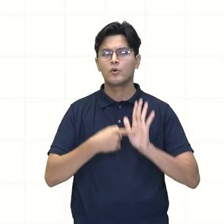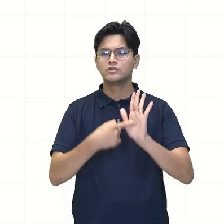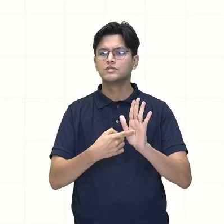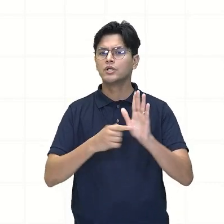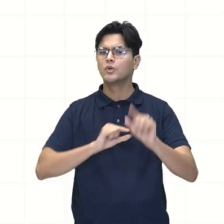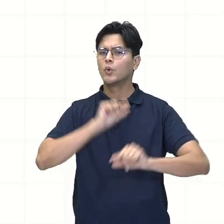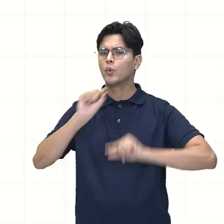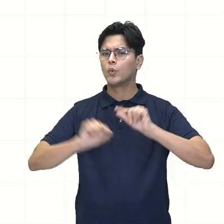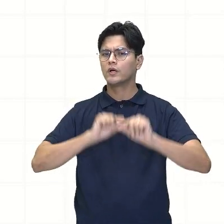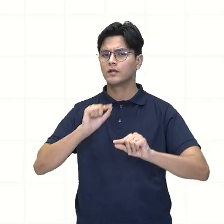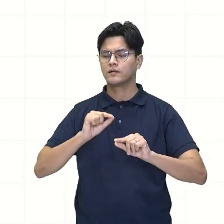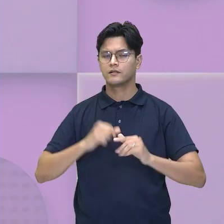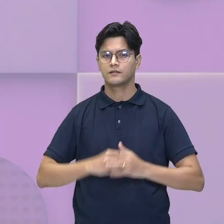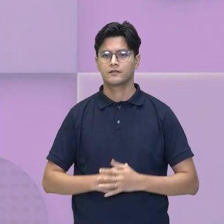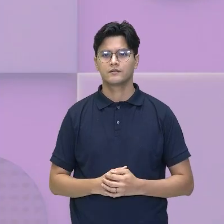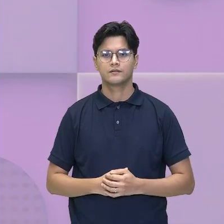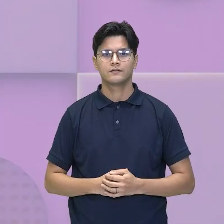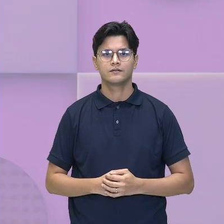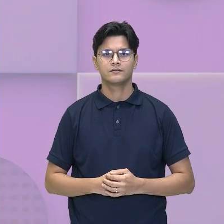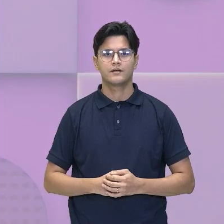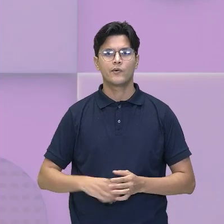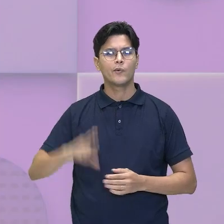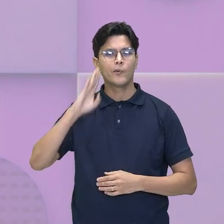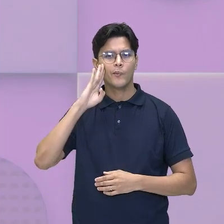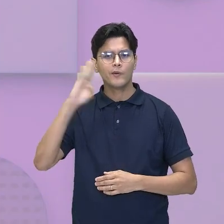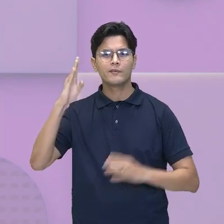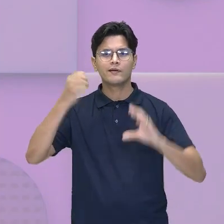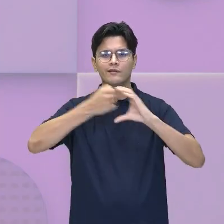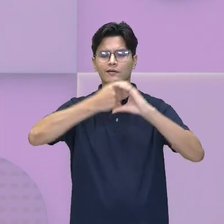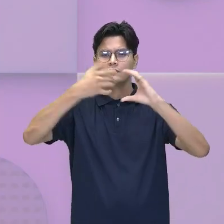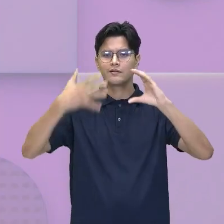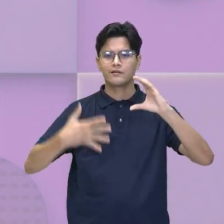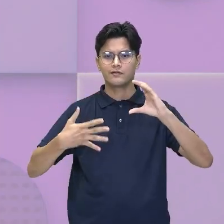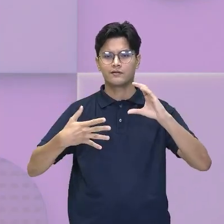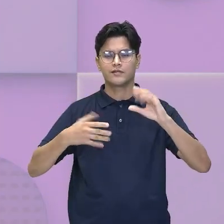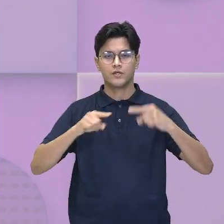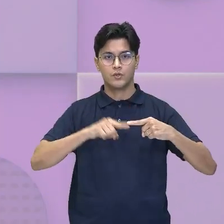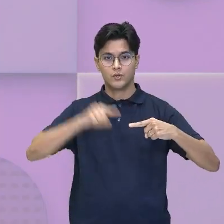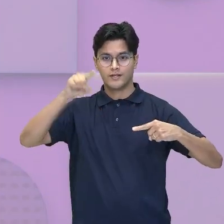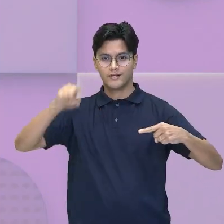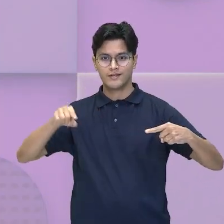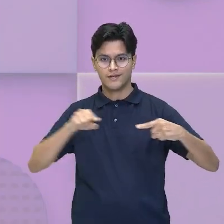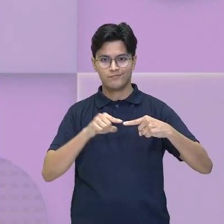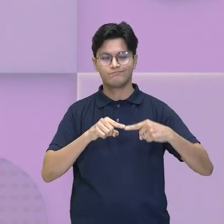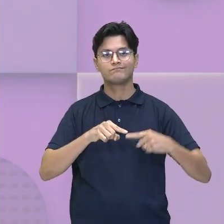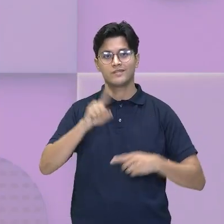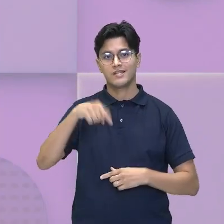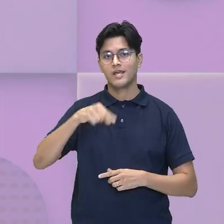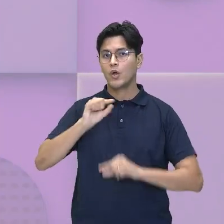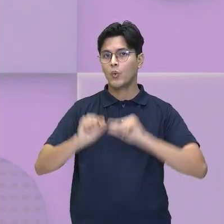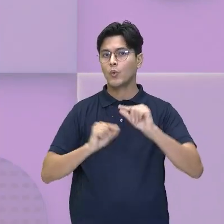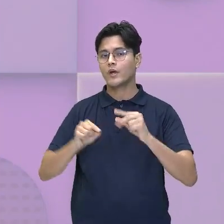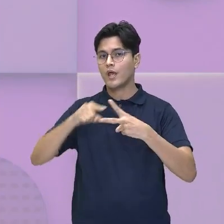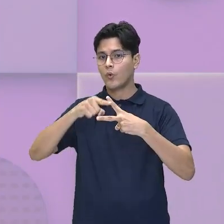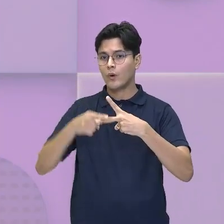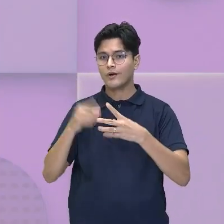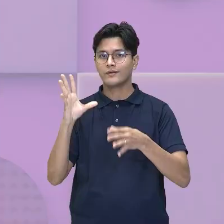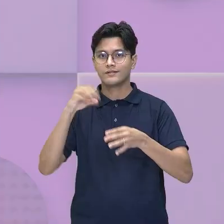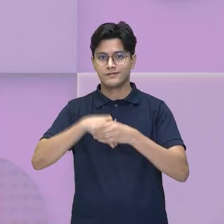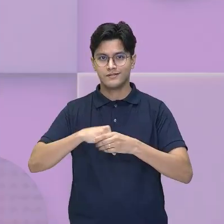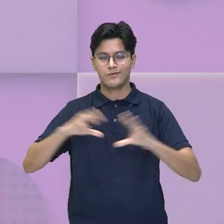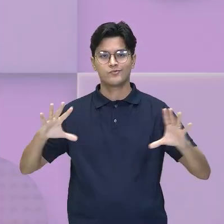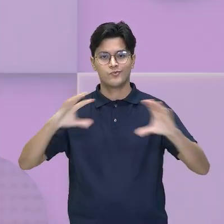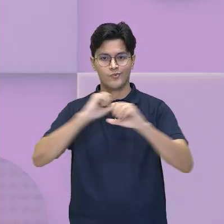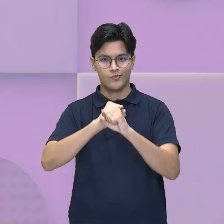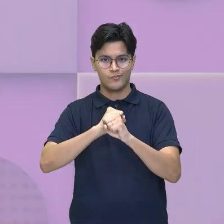aí uma das principais características dos triângulos, que é a soma dos seus ângulos internos. A